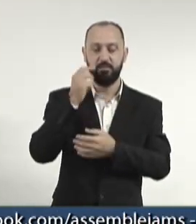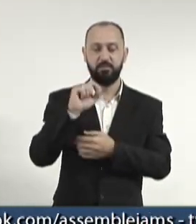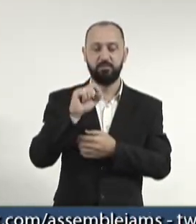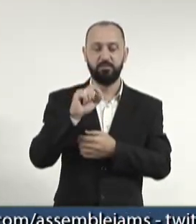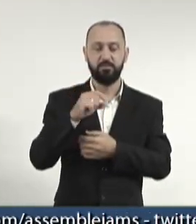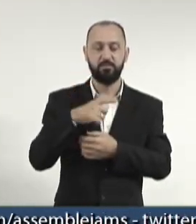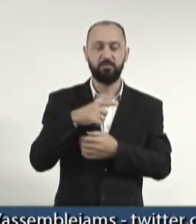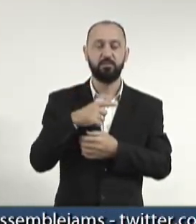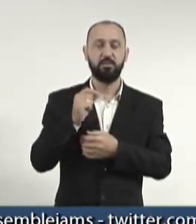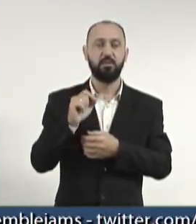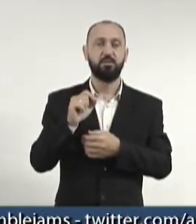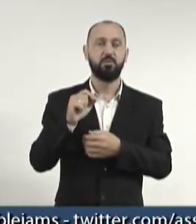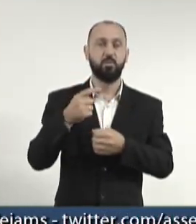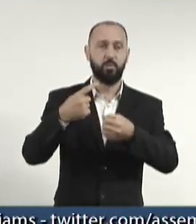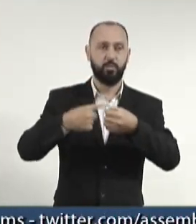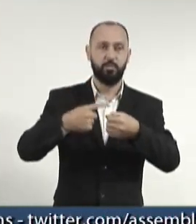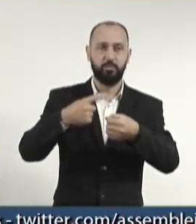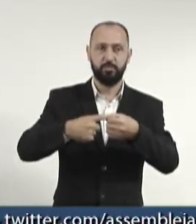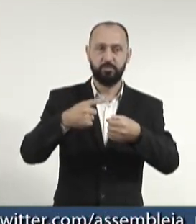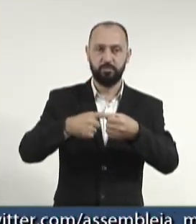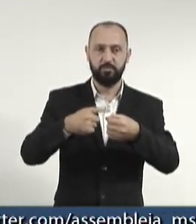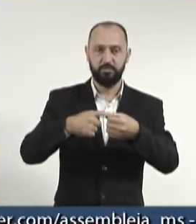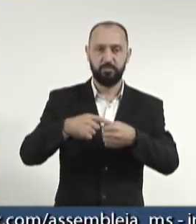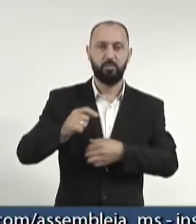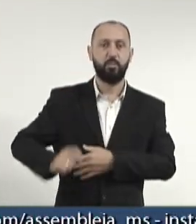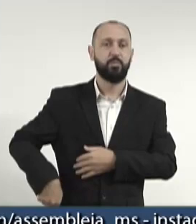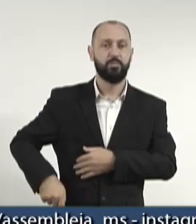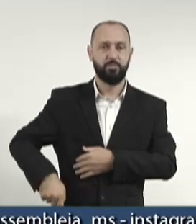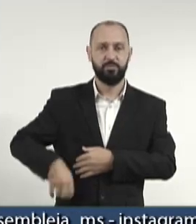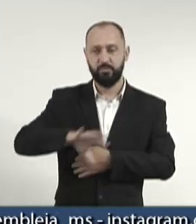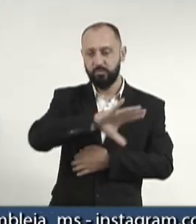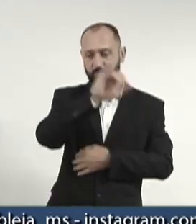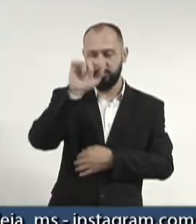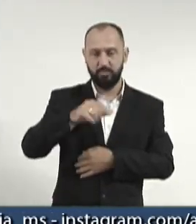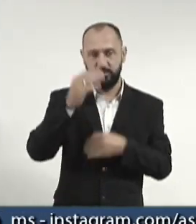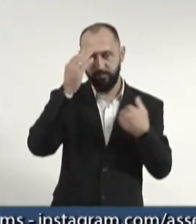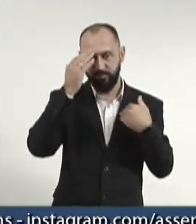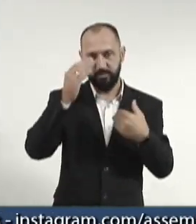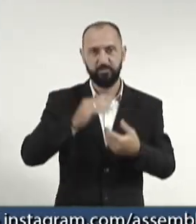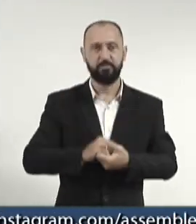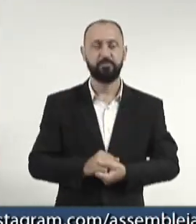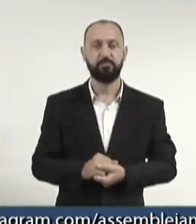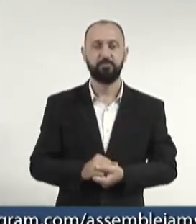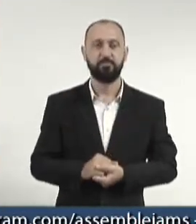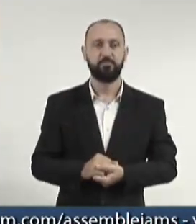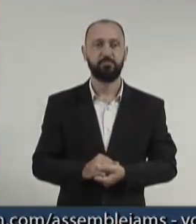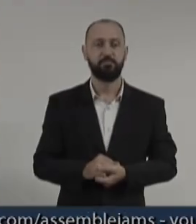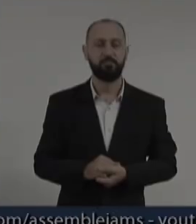localizada no município de Porto Murtinho, Mato Grosso do Sul. Obrigado, senhor presidente.